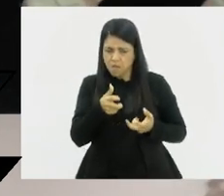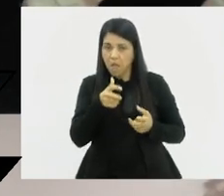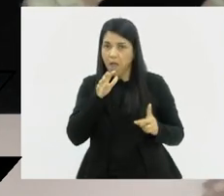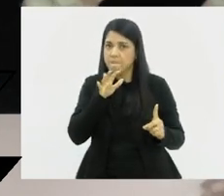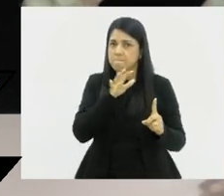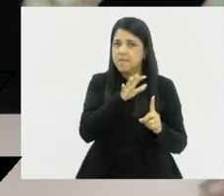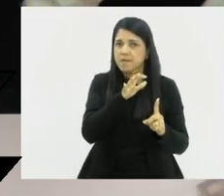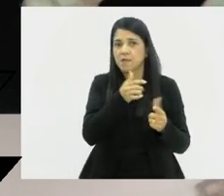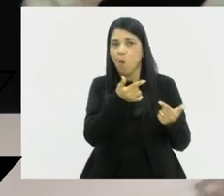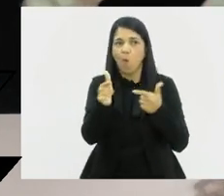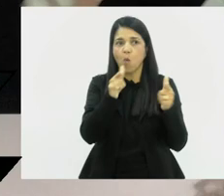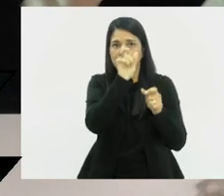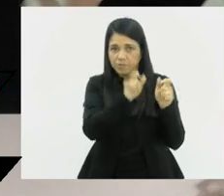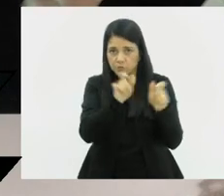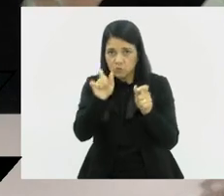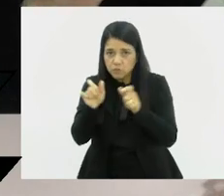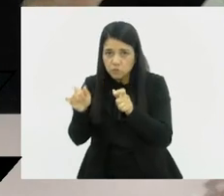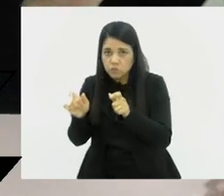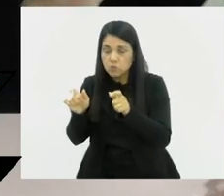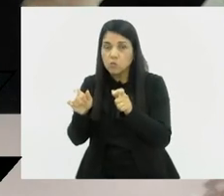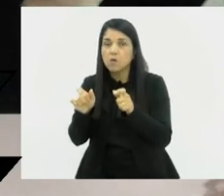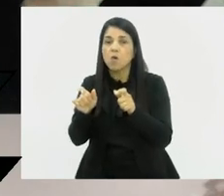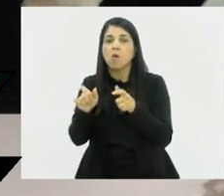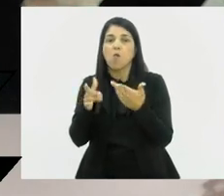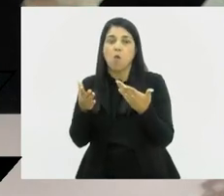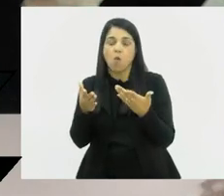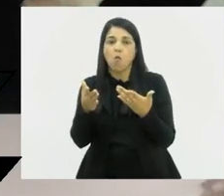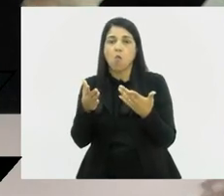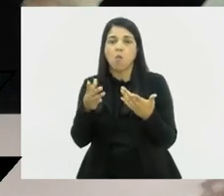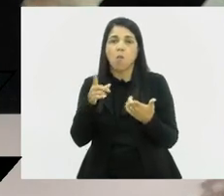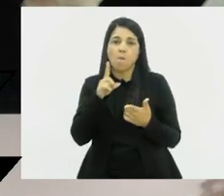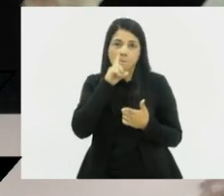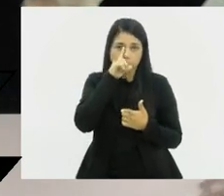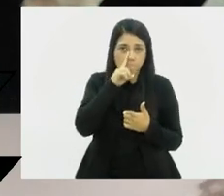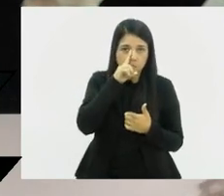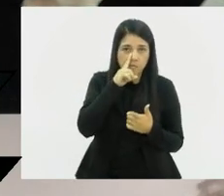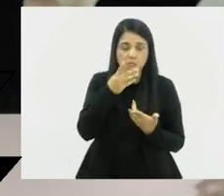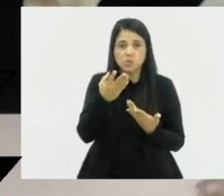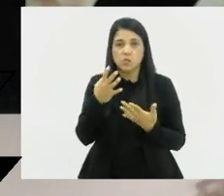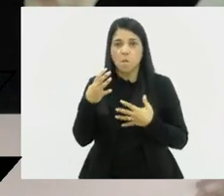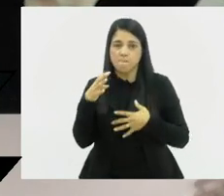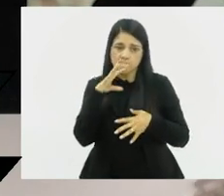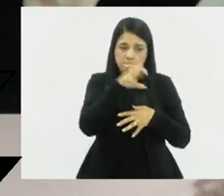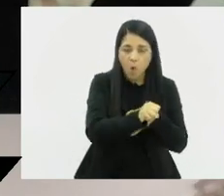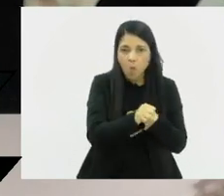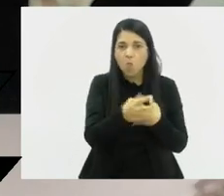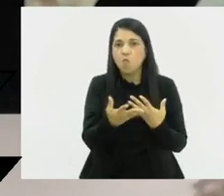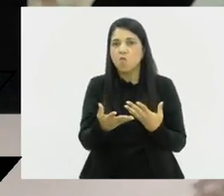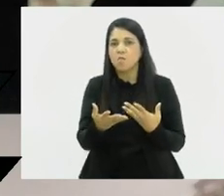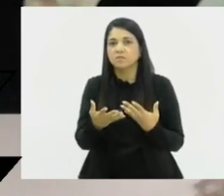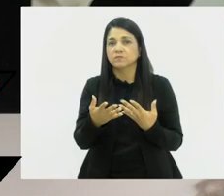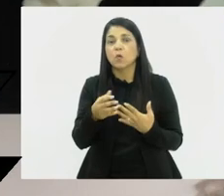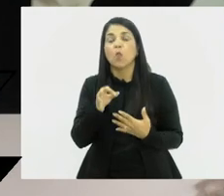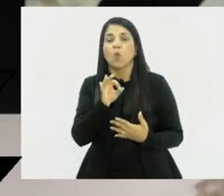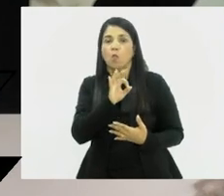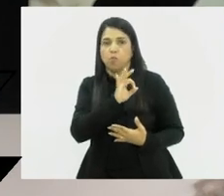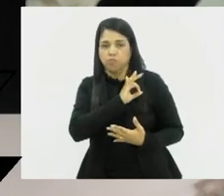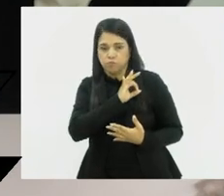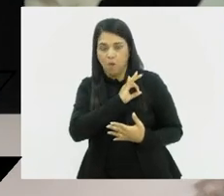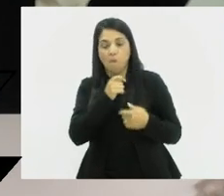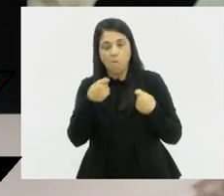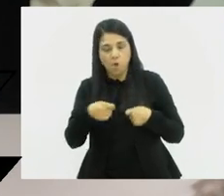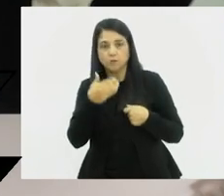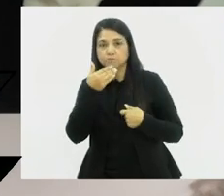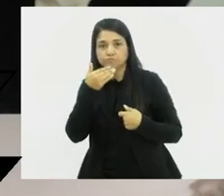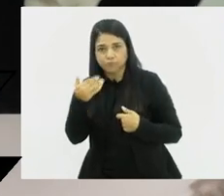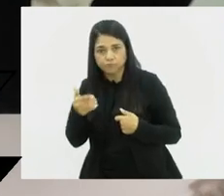pode ameaçar alguma pessoa, pode causar o mal de alguém, pode seguir a ferir alguém, então, esse policial ele pode ser solicitado